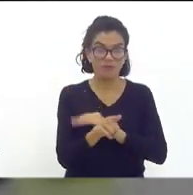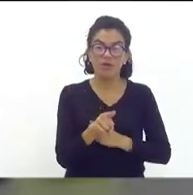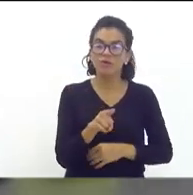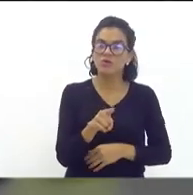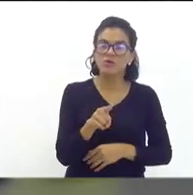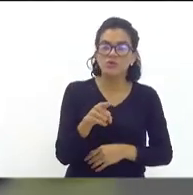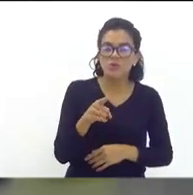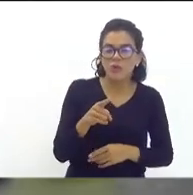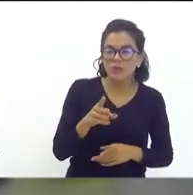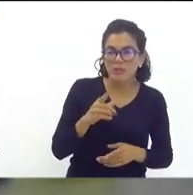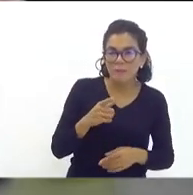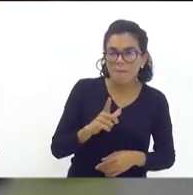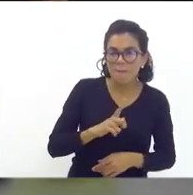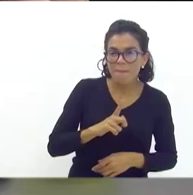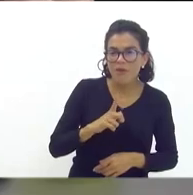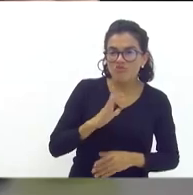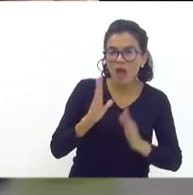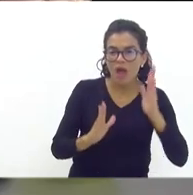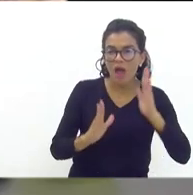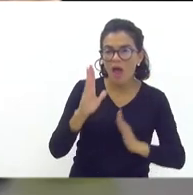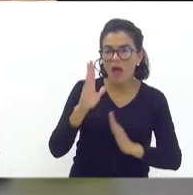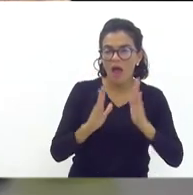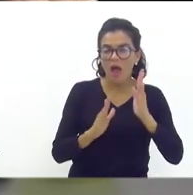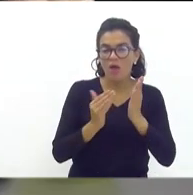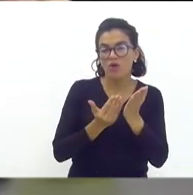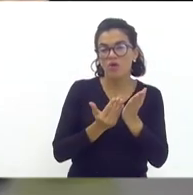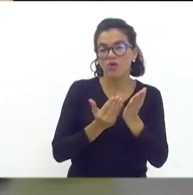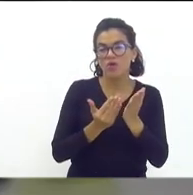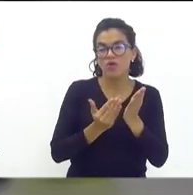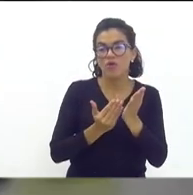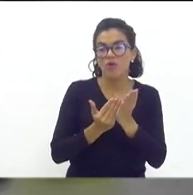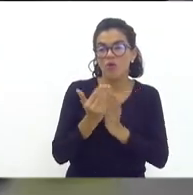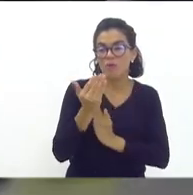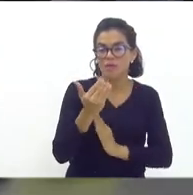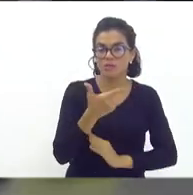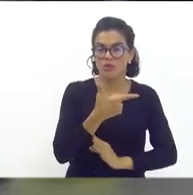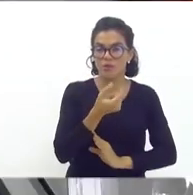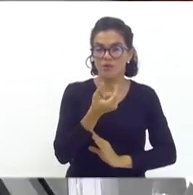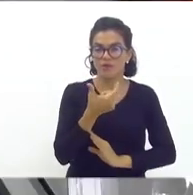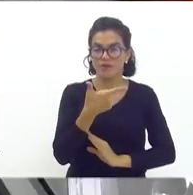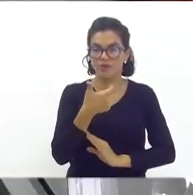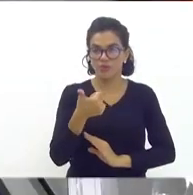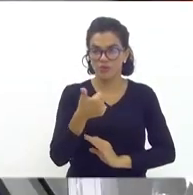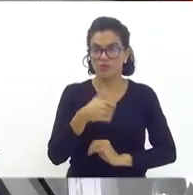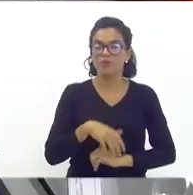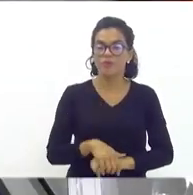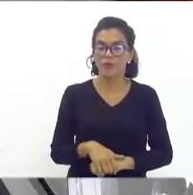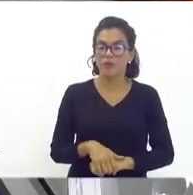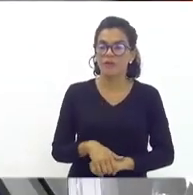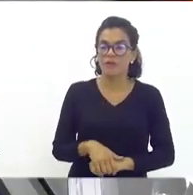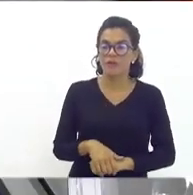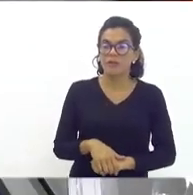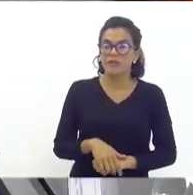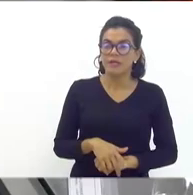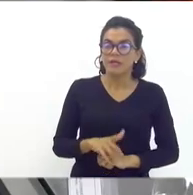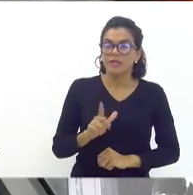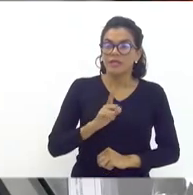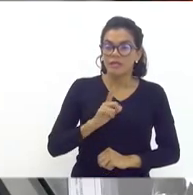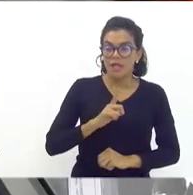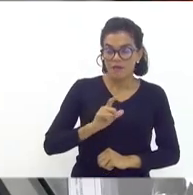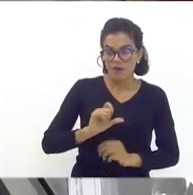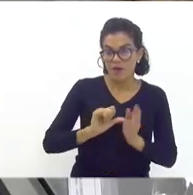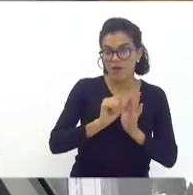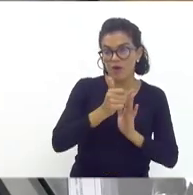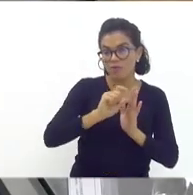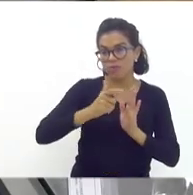tempo o senhor tá mesmo com o presidente foi início de foi final de 2021 isso 2021 Olha só teve os primeiros